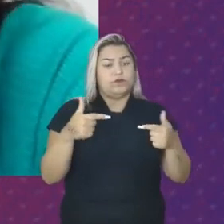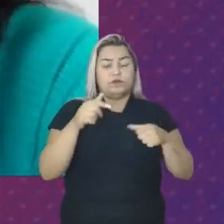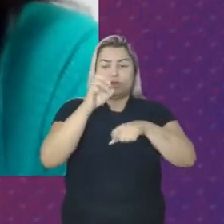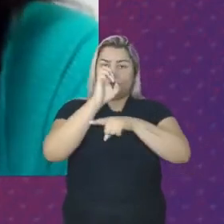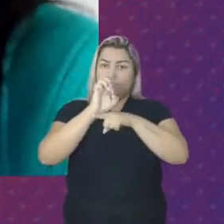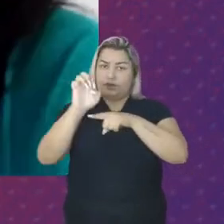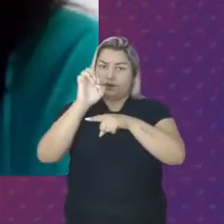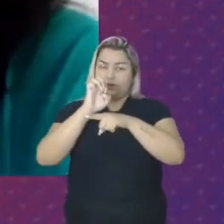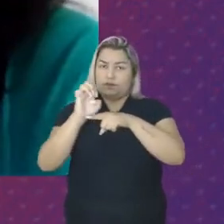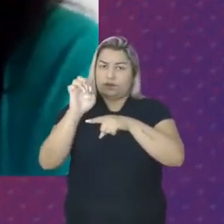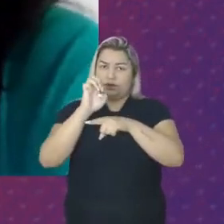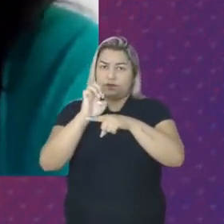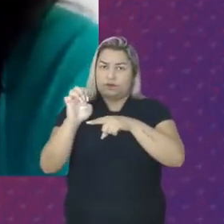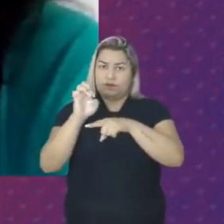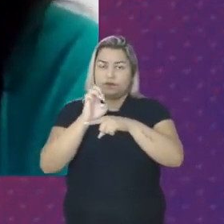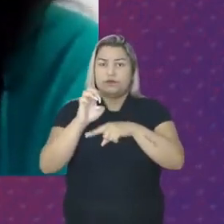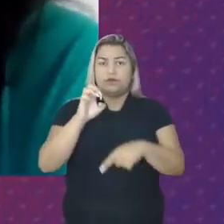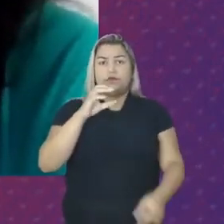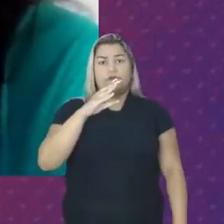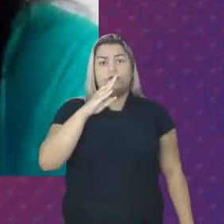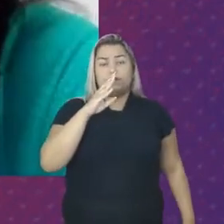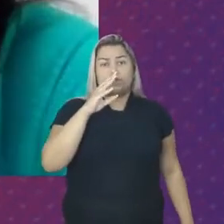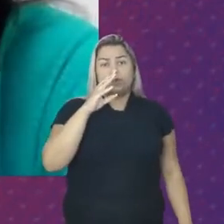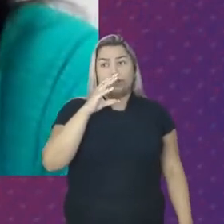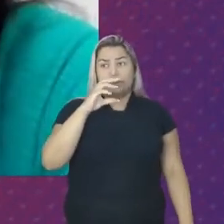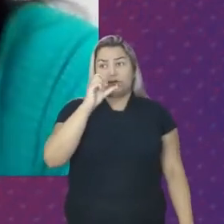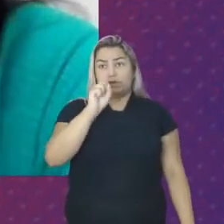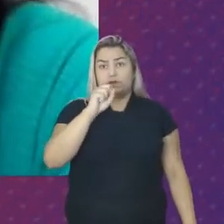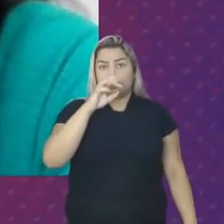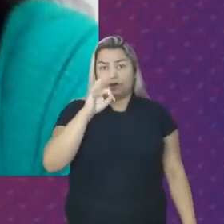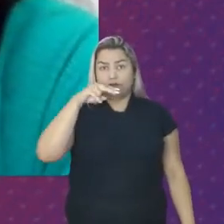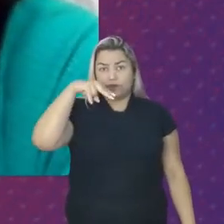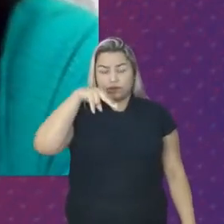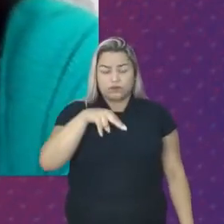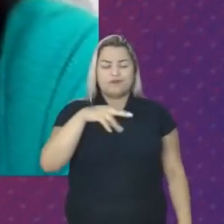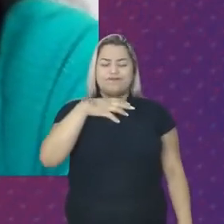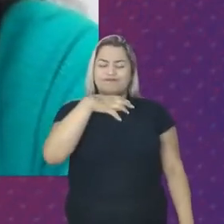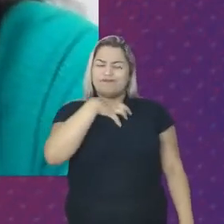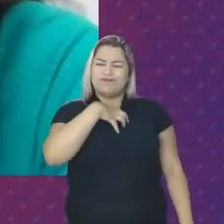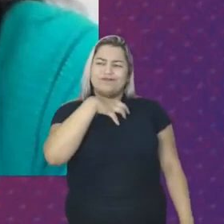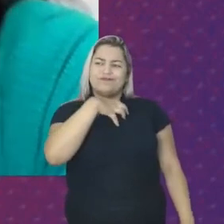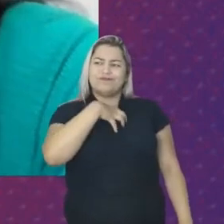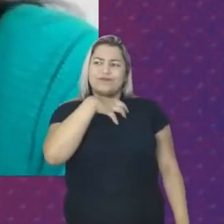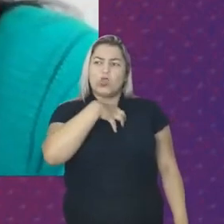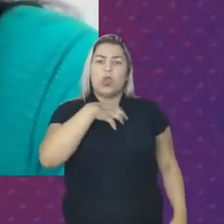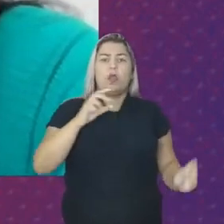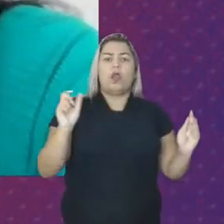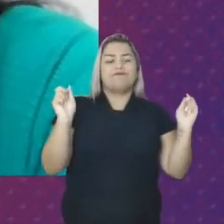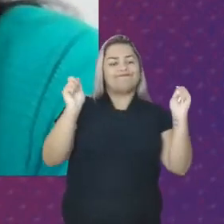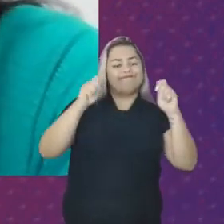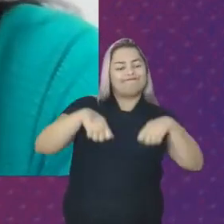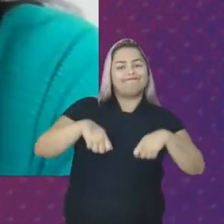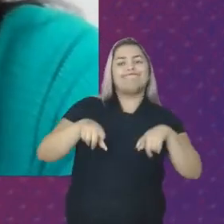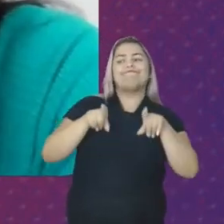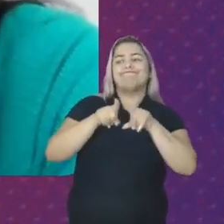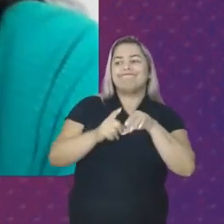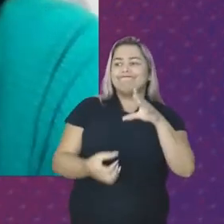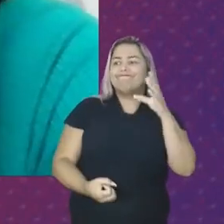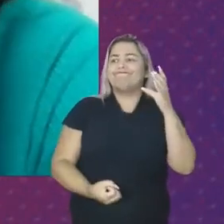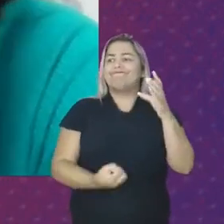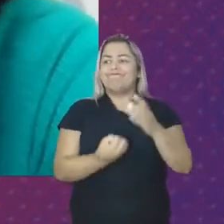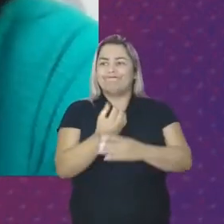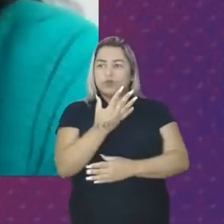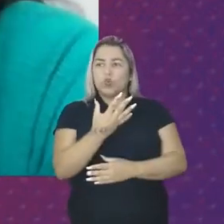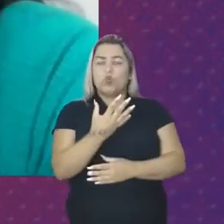Estado. Então, a SPM, perdão, à época, sentiu essa necessidade de criar